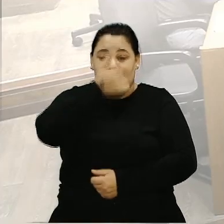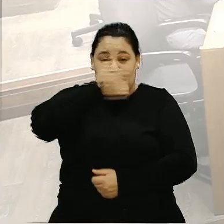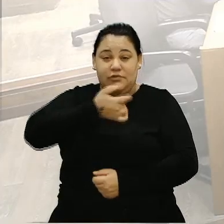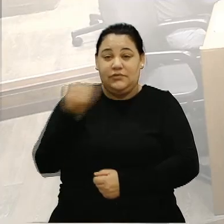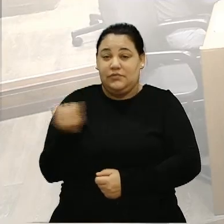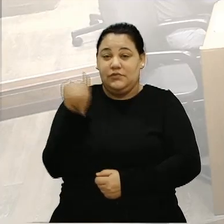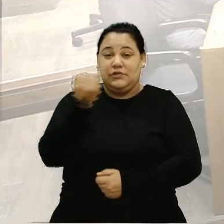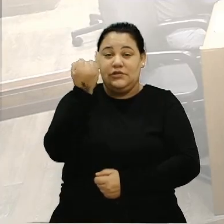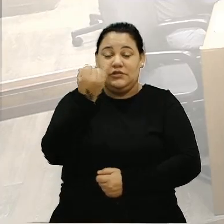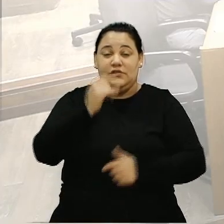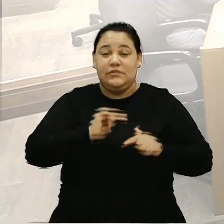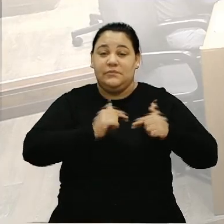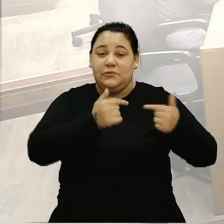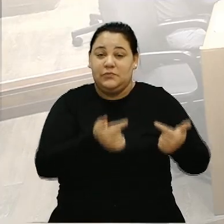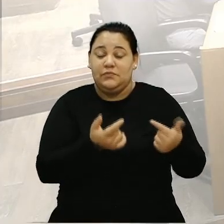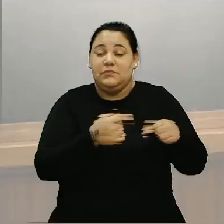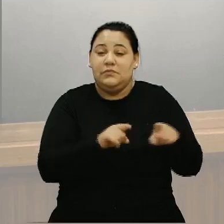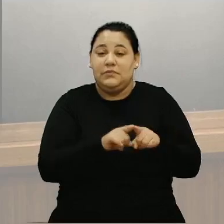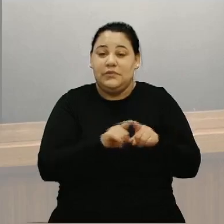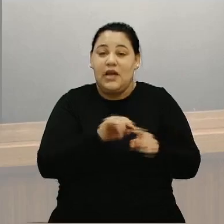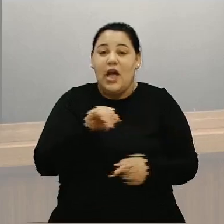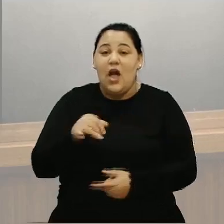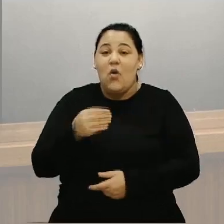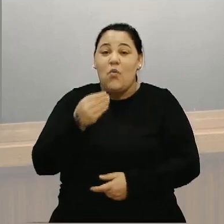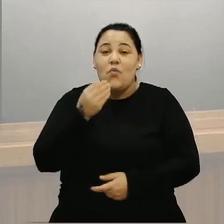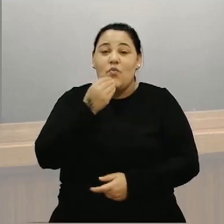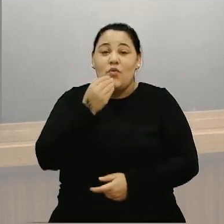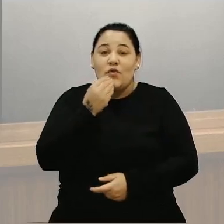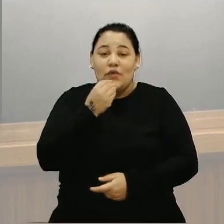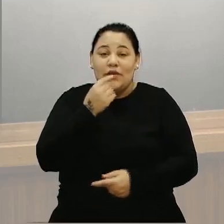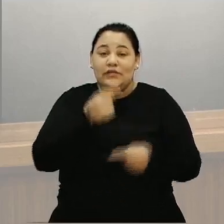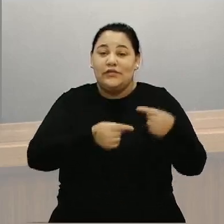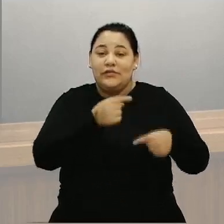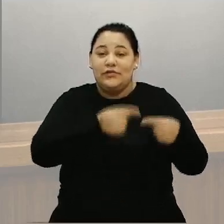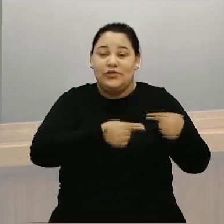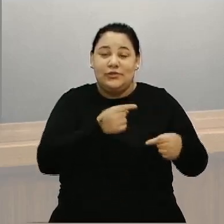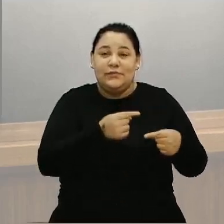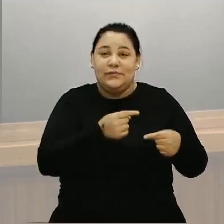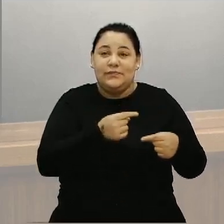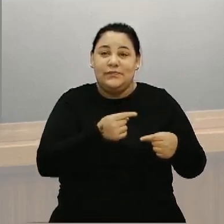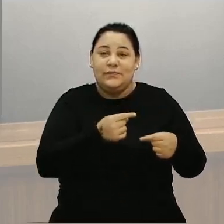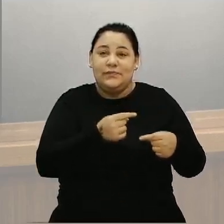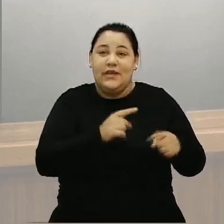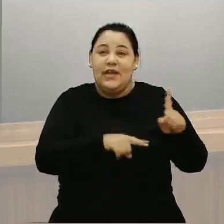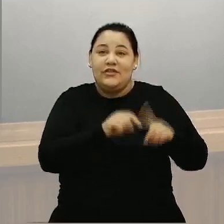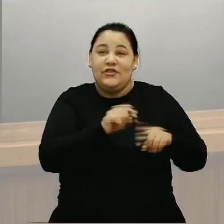essa iniciativa, né? Oportunidade de debater essa atividade econômica